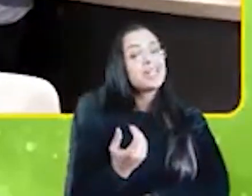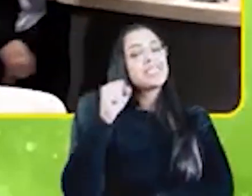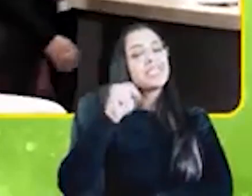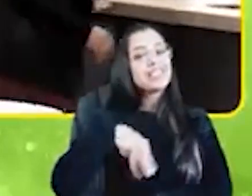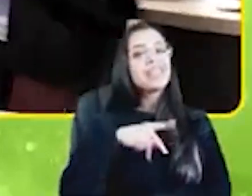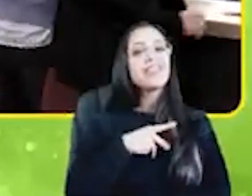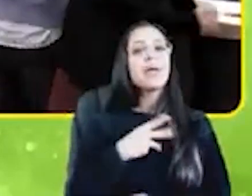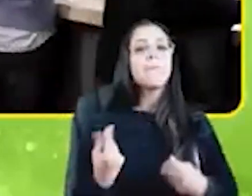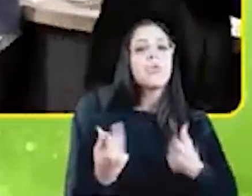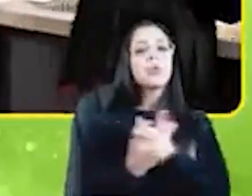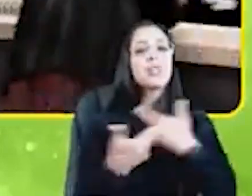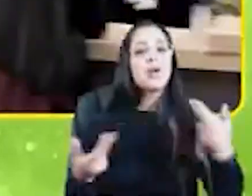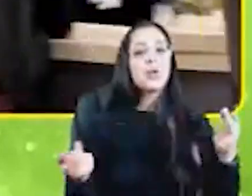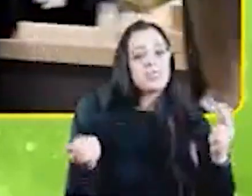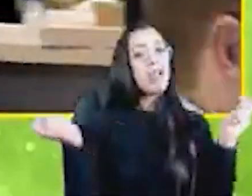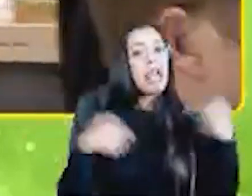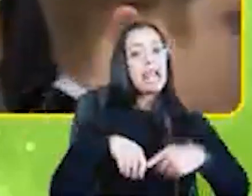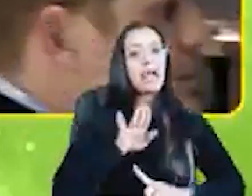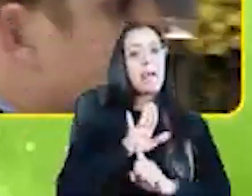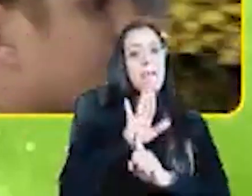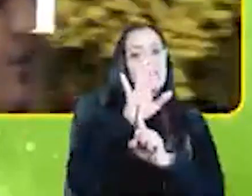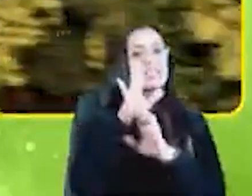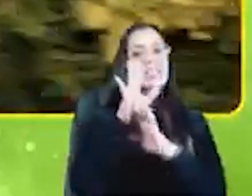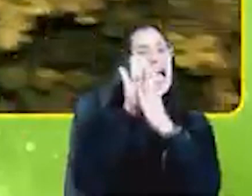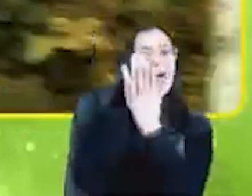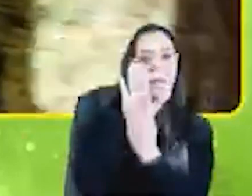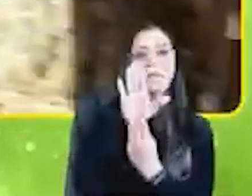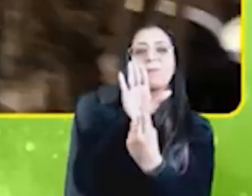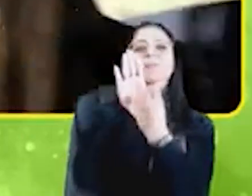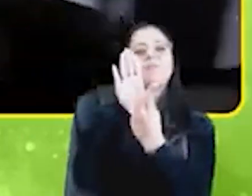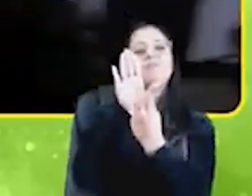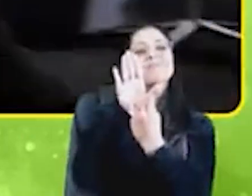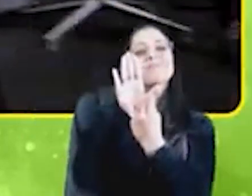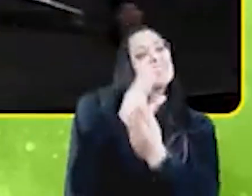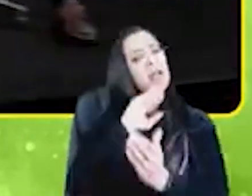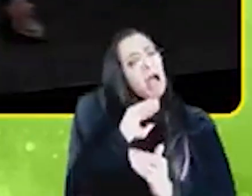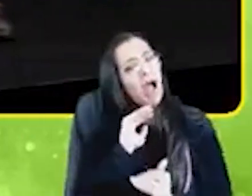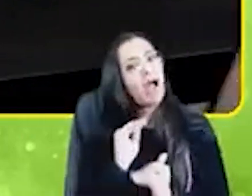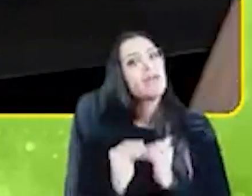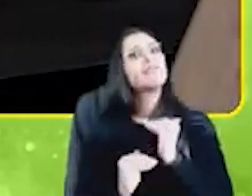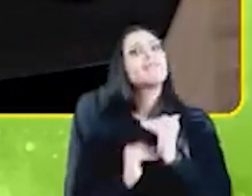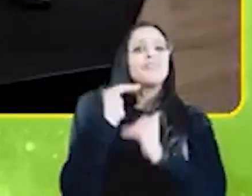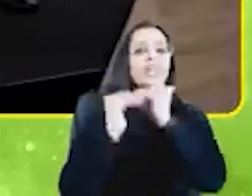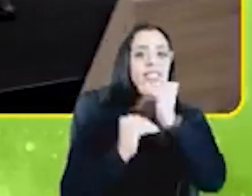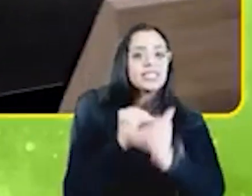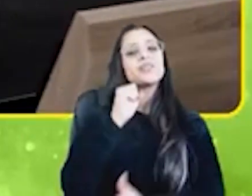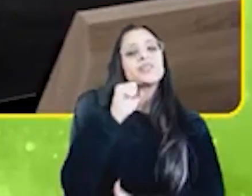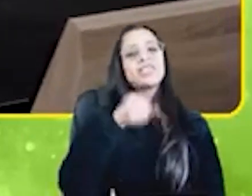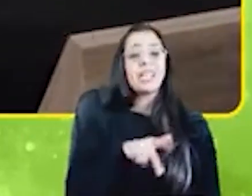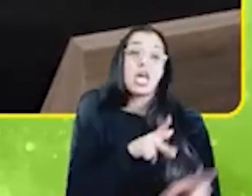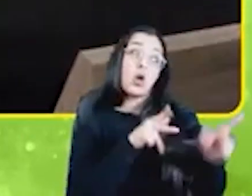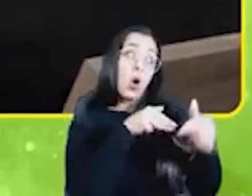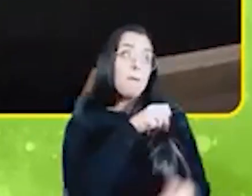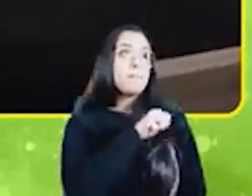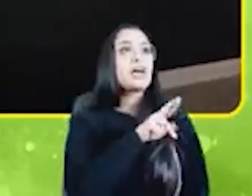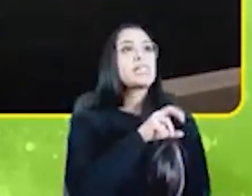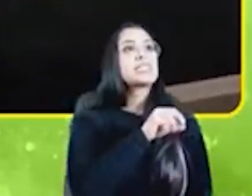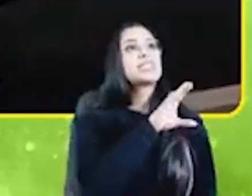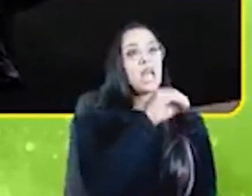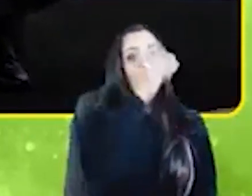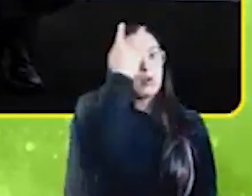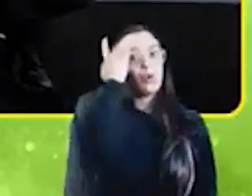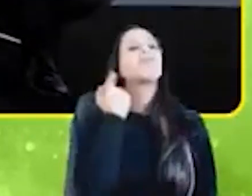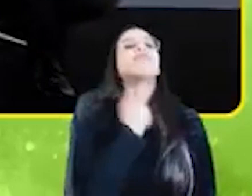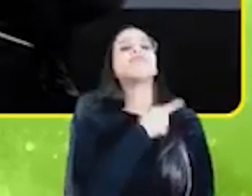temos cases para exemplificar temos avançando muito Como disse o Marcelo para encerrar é